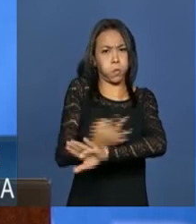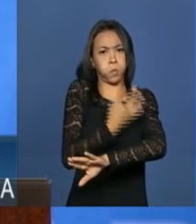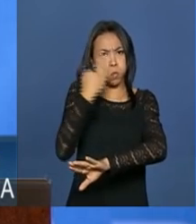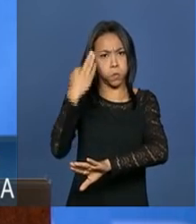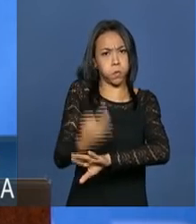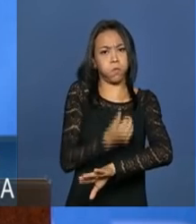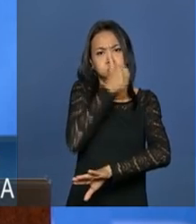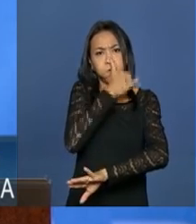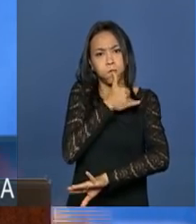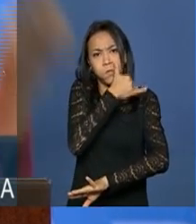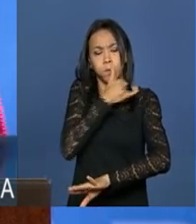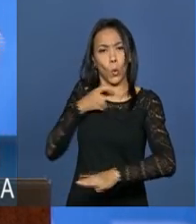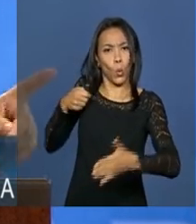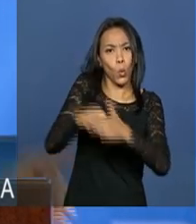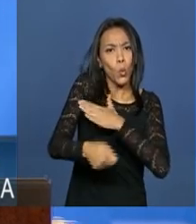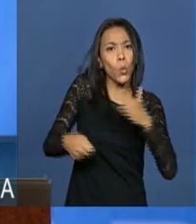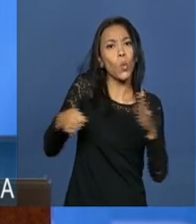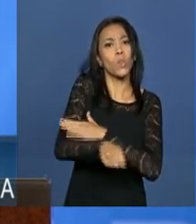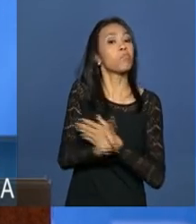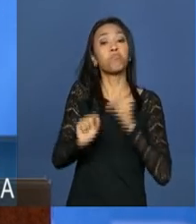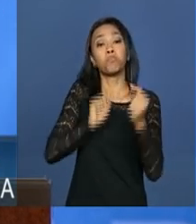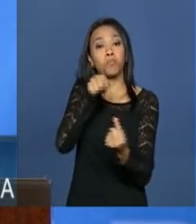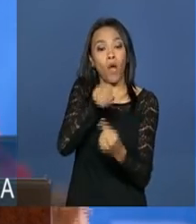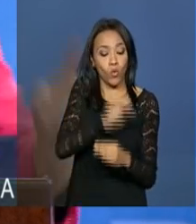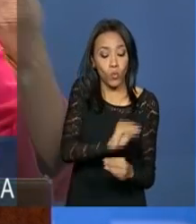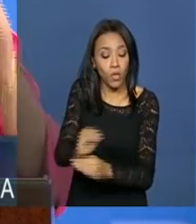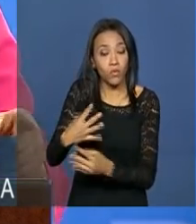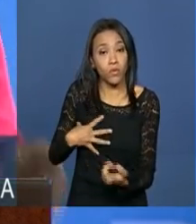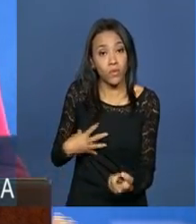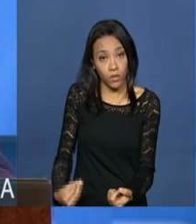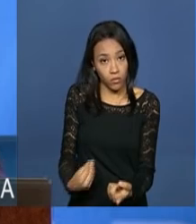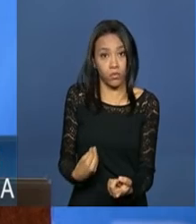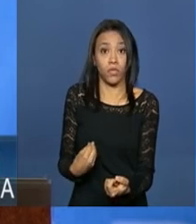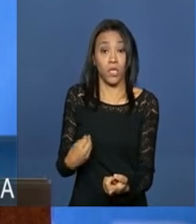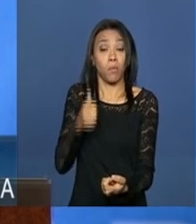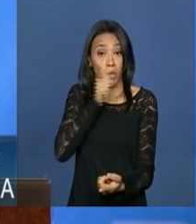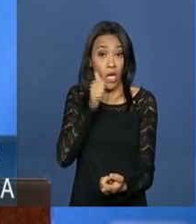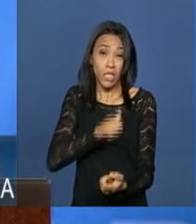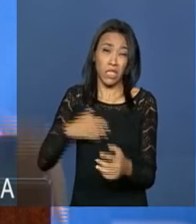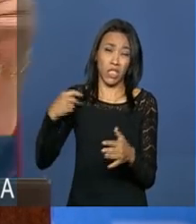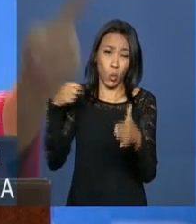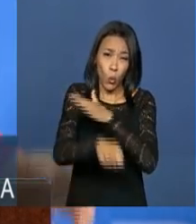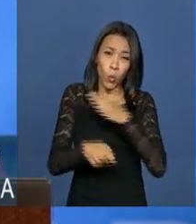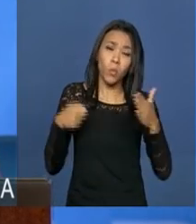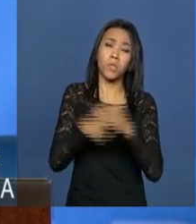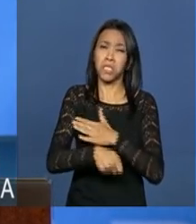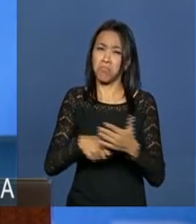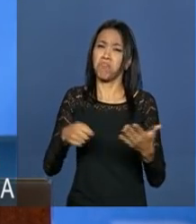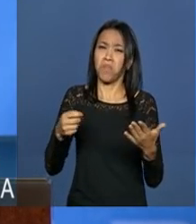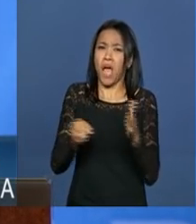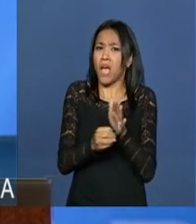batalham e lutam para criar seus filhos, que lutam, que lutam muitas